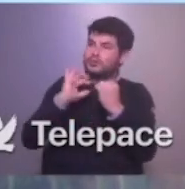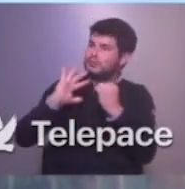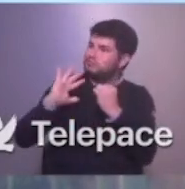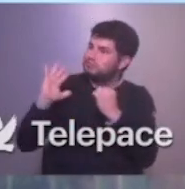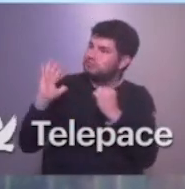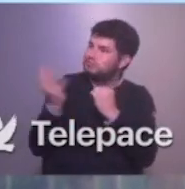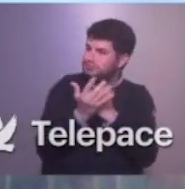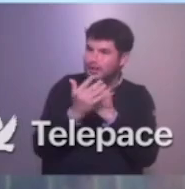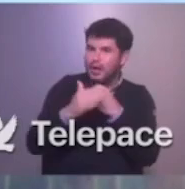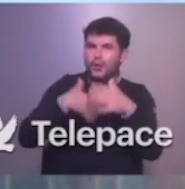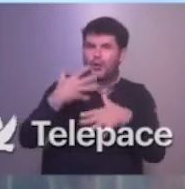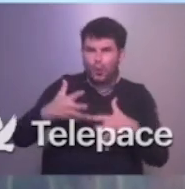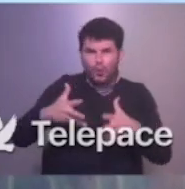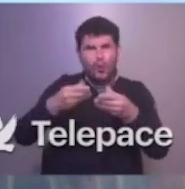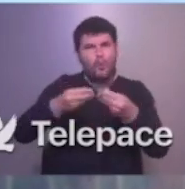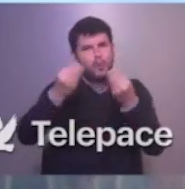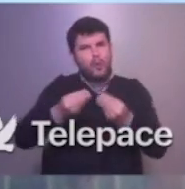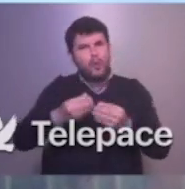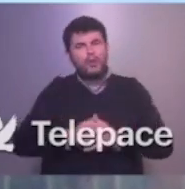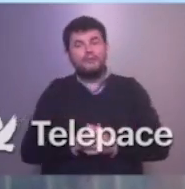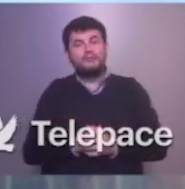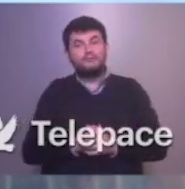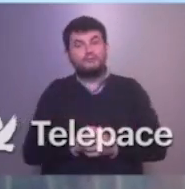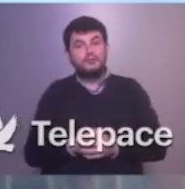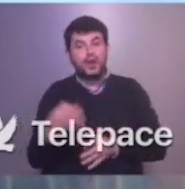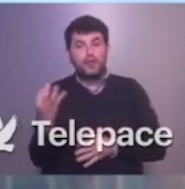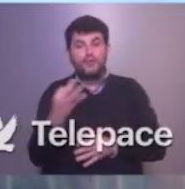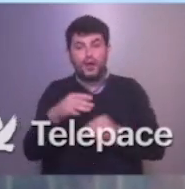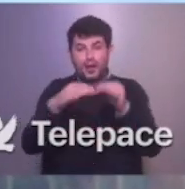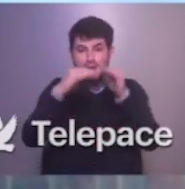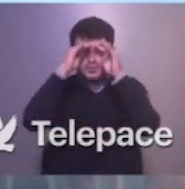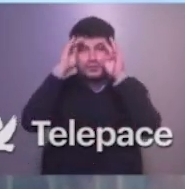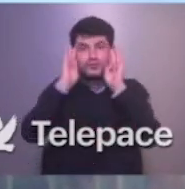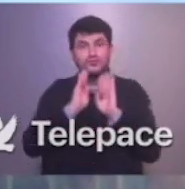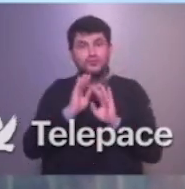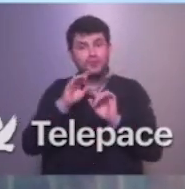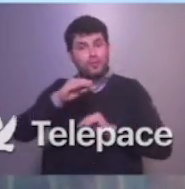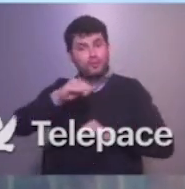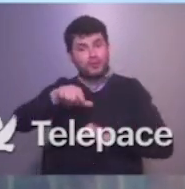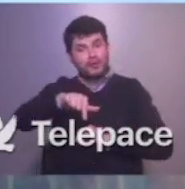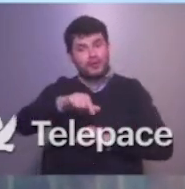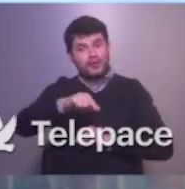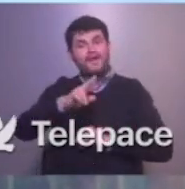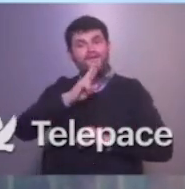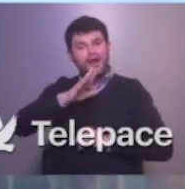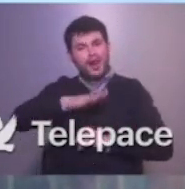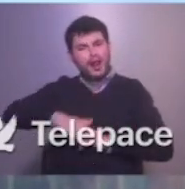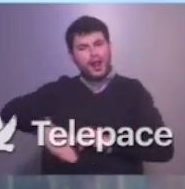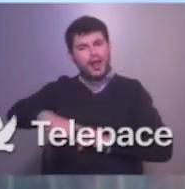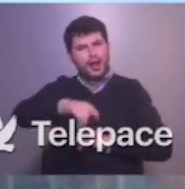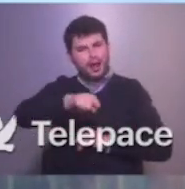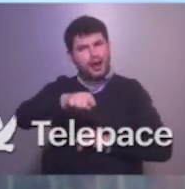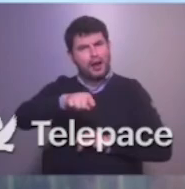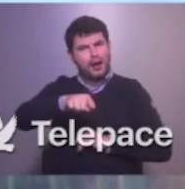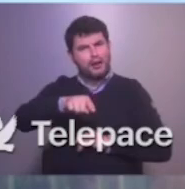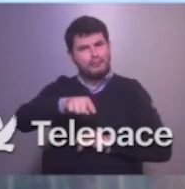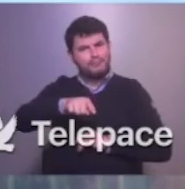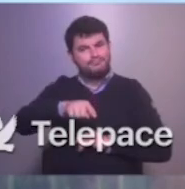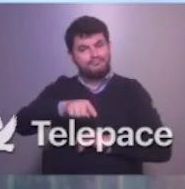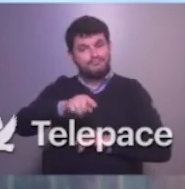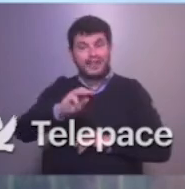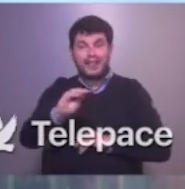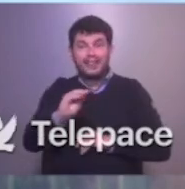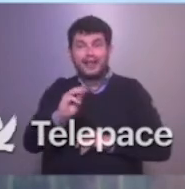nos enquadra. De facto, Nossa Senhora, neste lugar da Cova de Iria, através